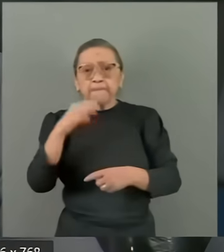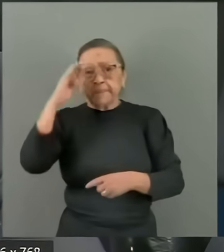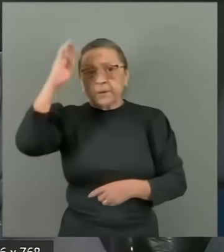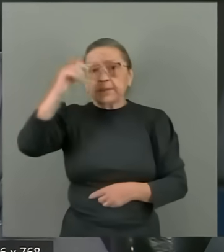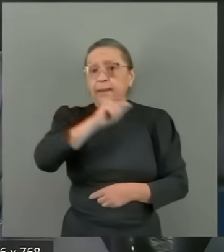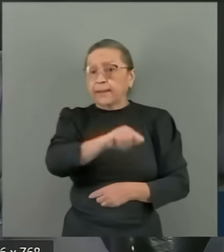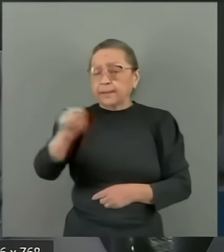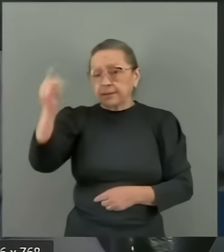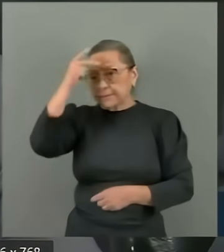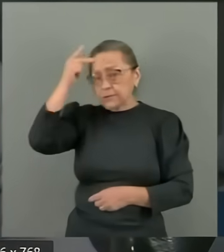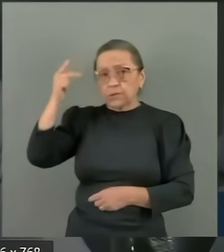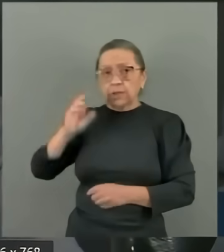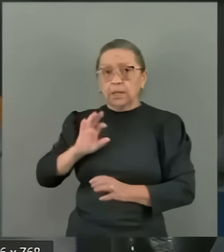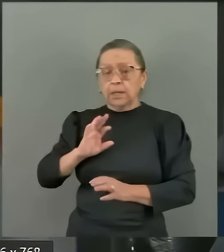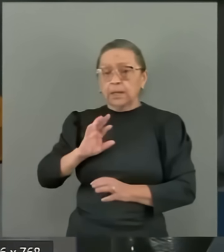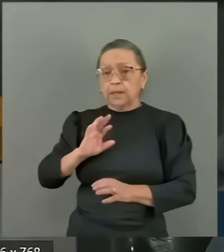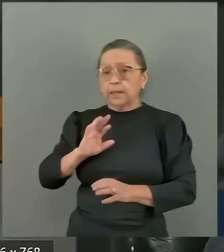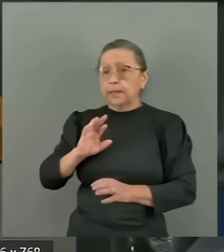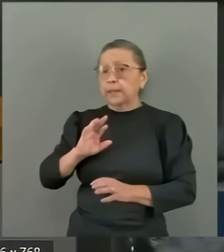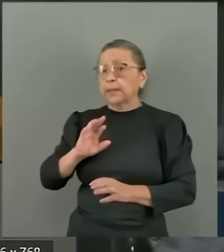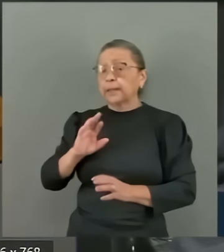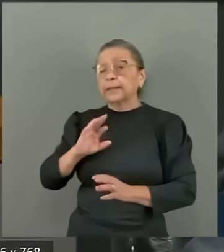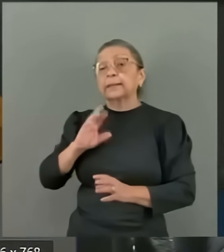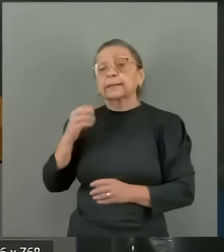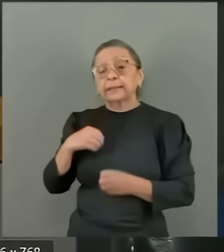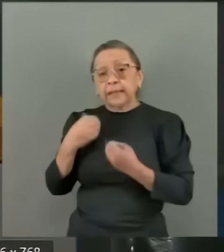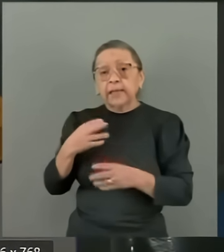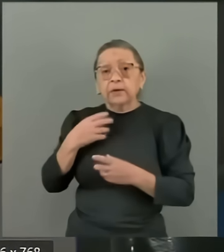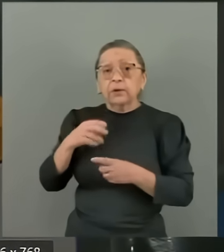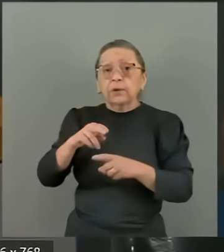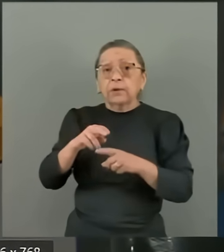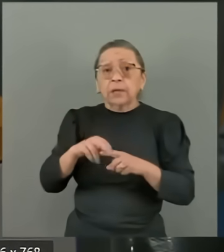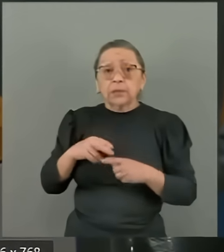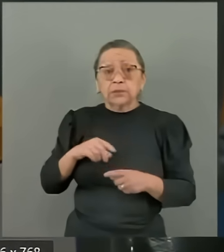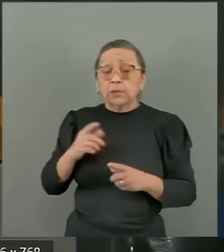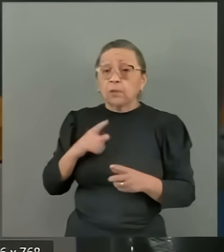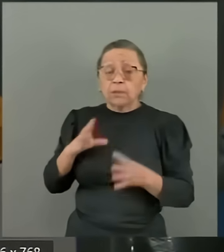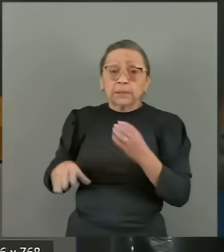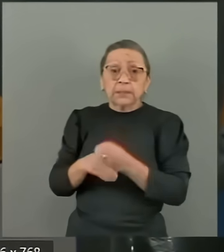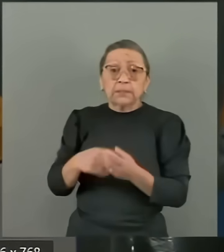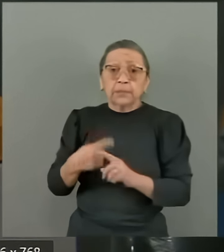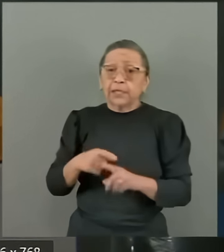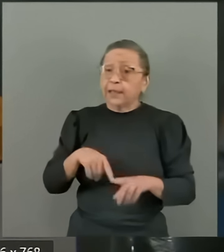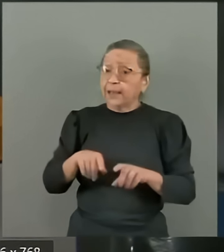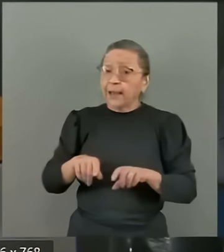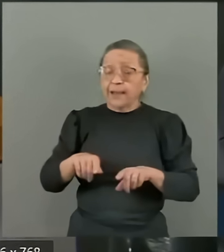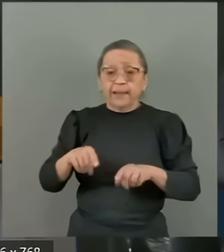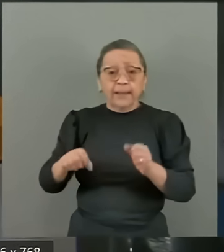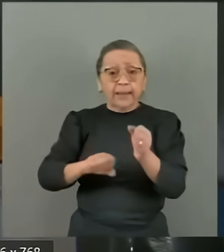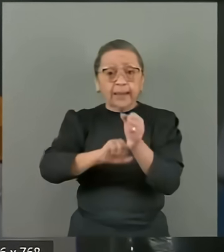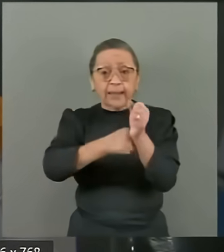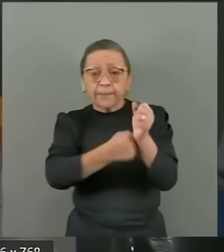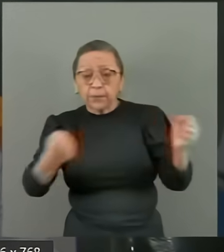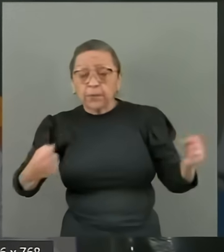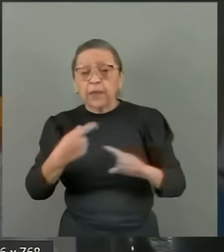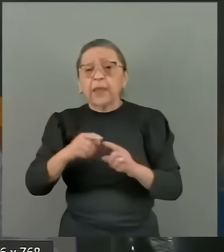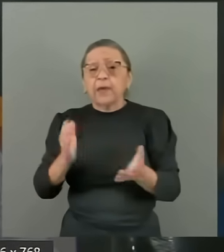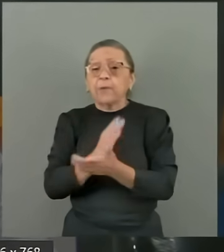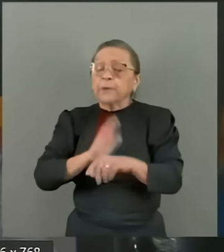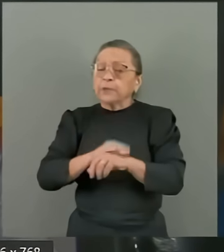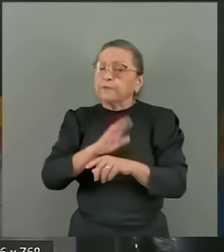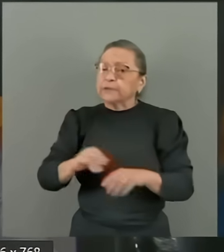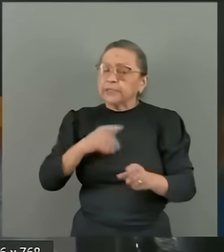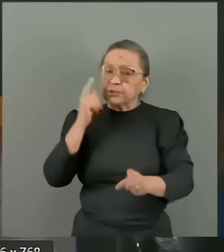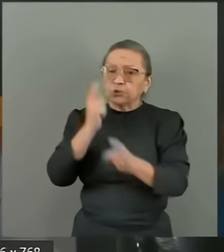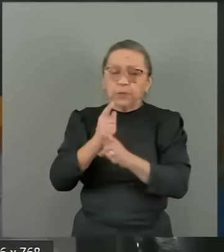aquelas que não só deram causa, mas como se locupletaram, porque quebramos o sigilo aqui. Em algum momento isso vai vir à tona.